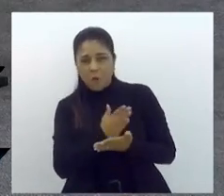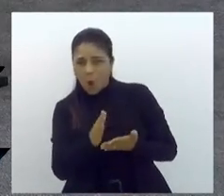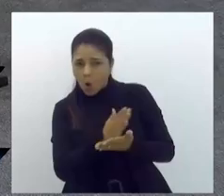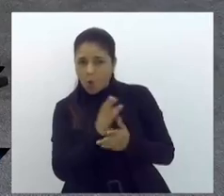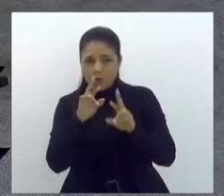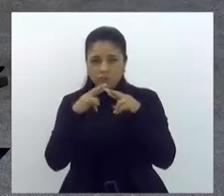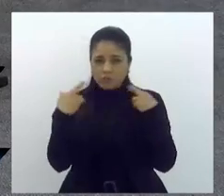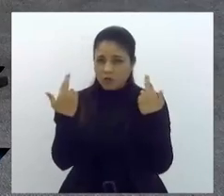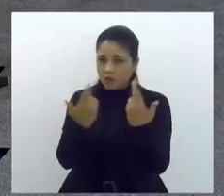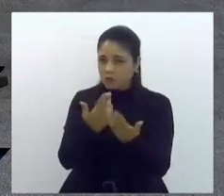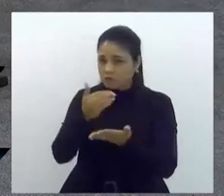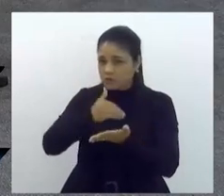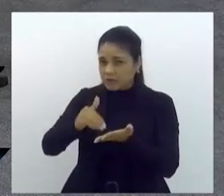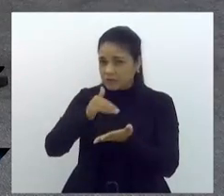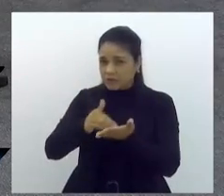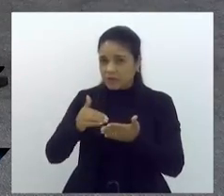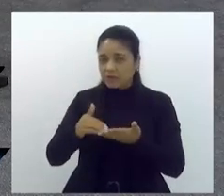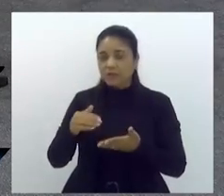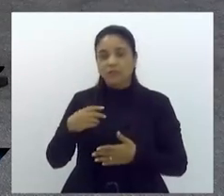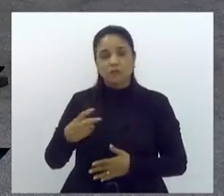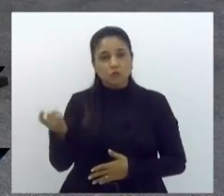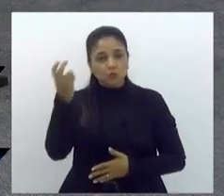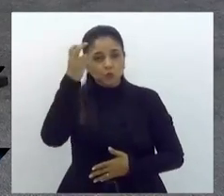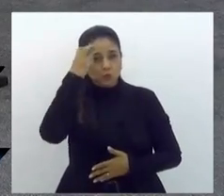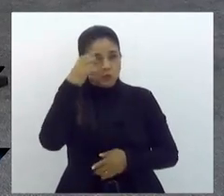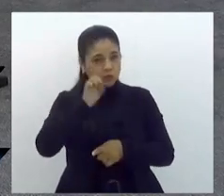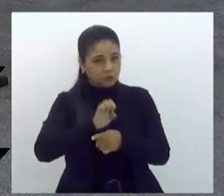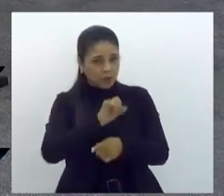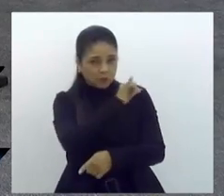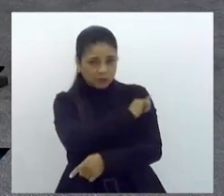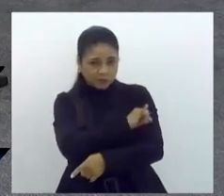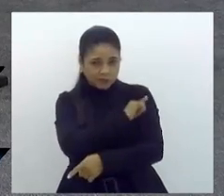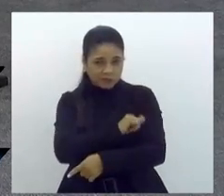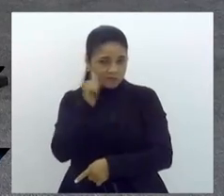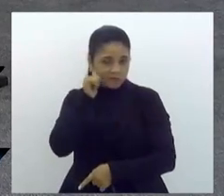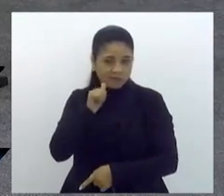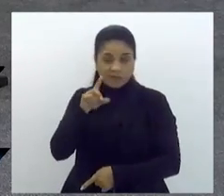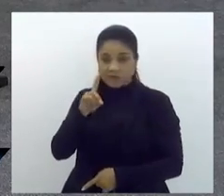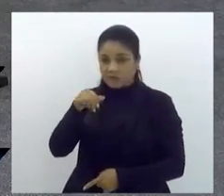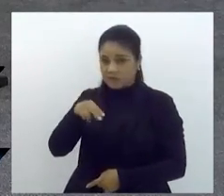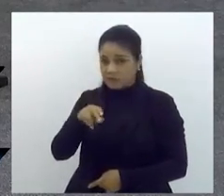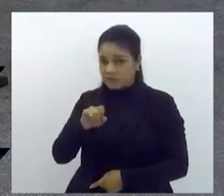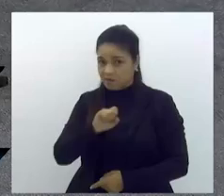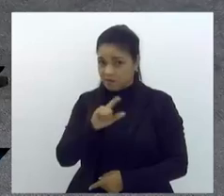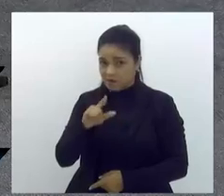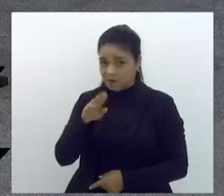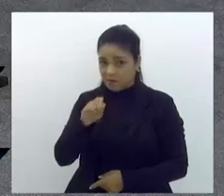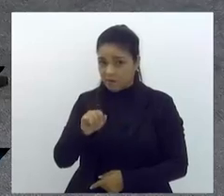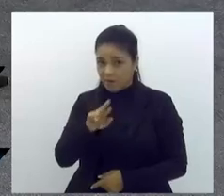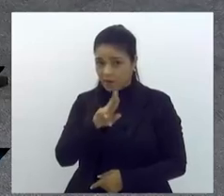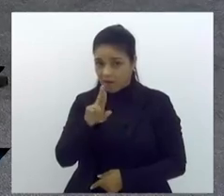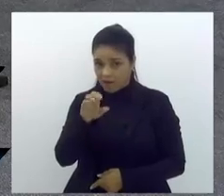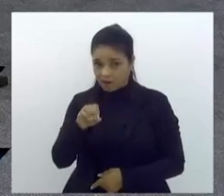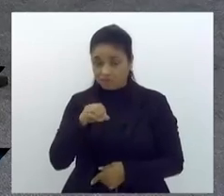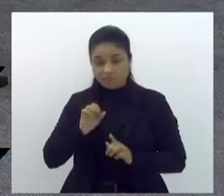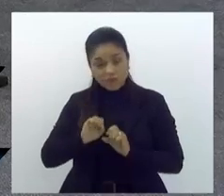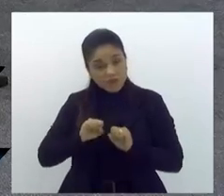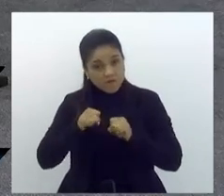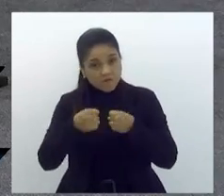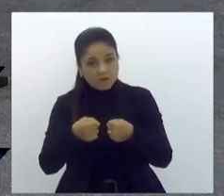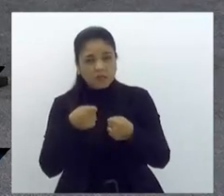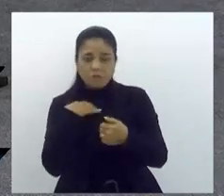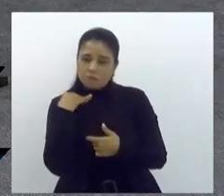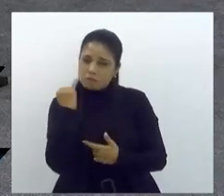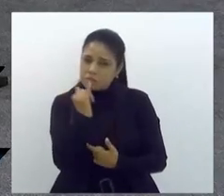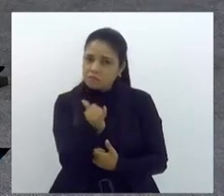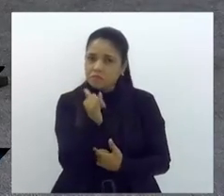com a nossa secretária de cultura do Estado do Rio de Janeiro que a secretária Daniela Barros onde nós também reforçamos a